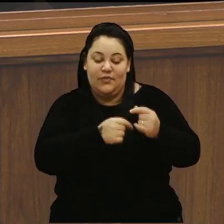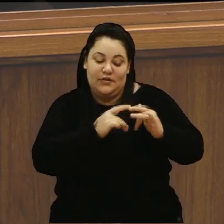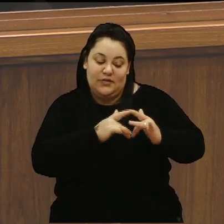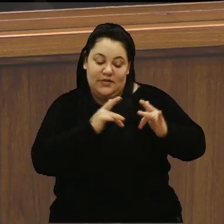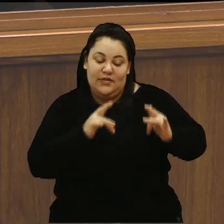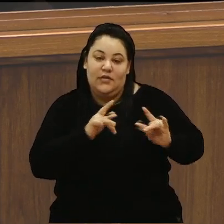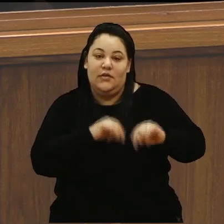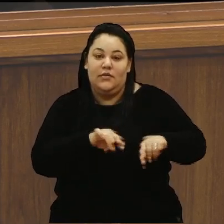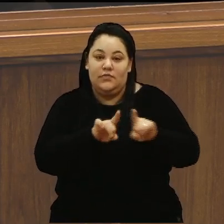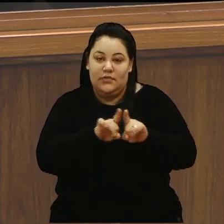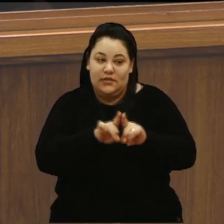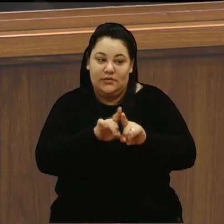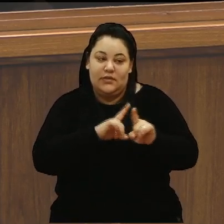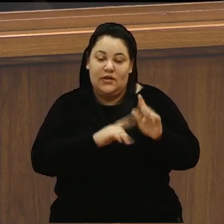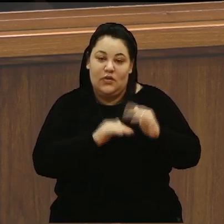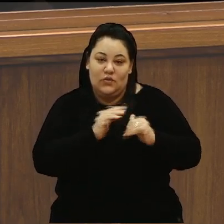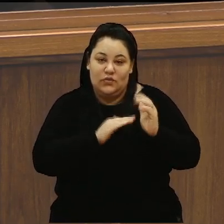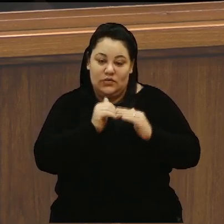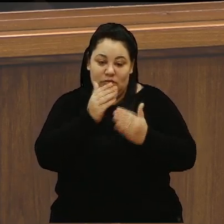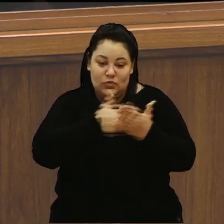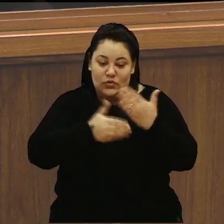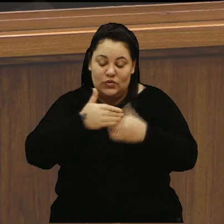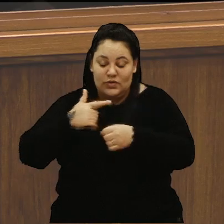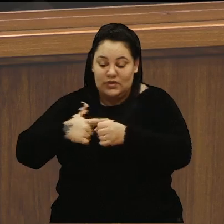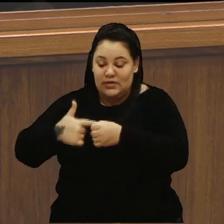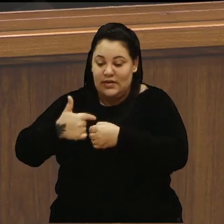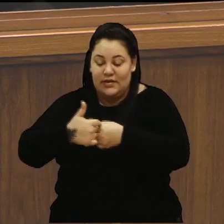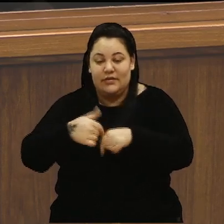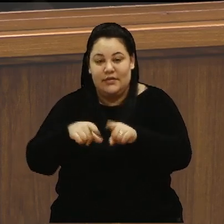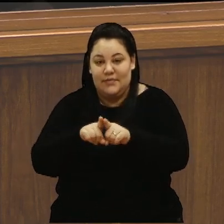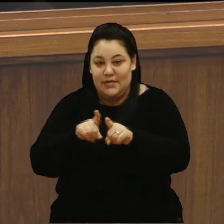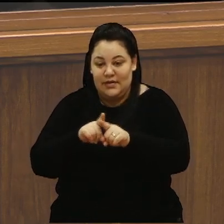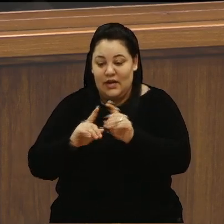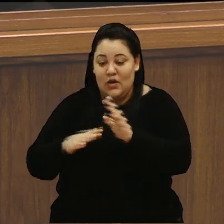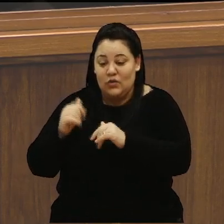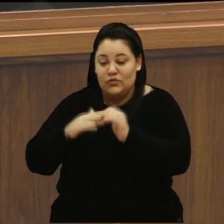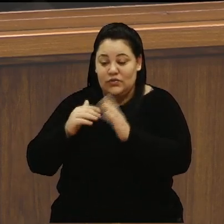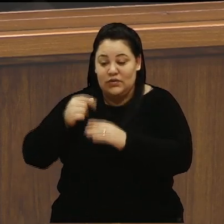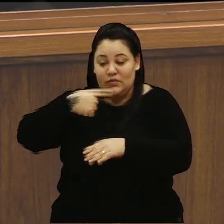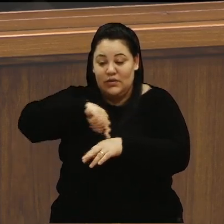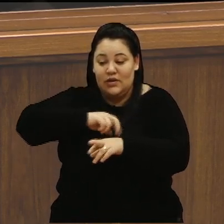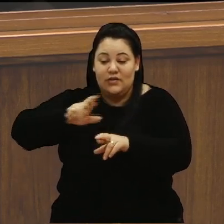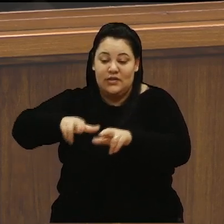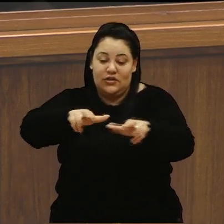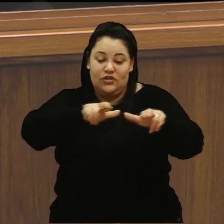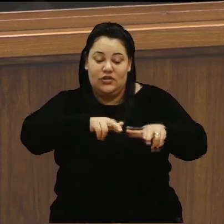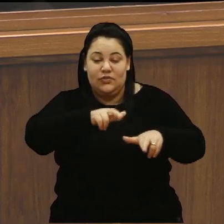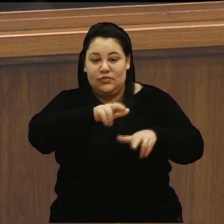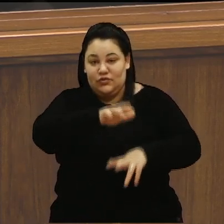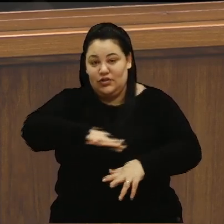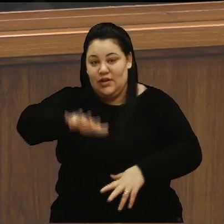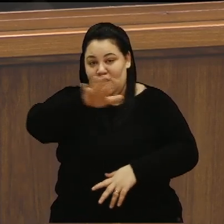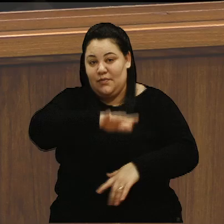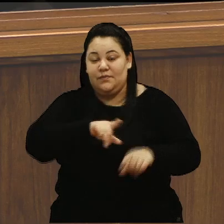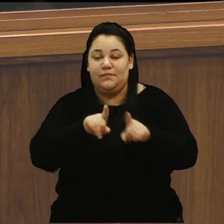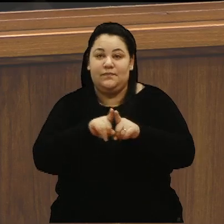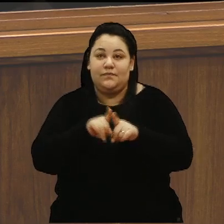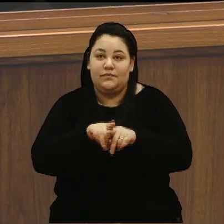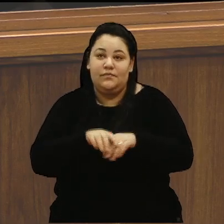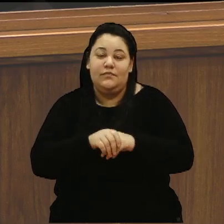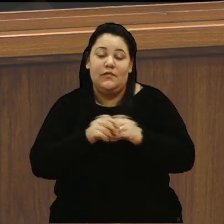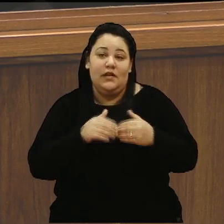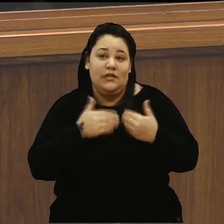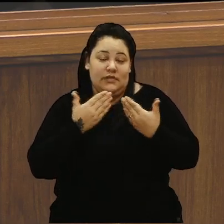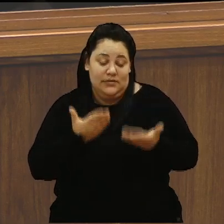tem para a construção da nossa cidade, para a construção da nossa região como um todo. E, então, por partir de